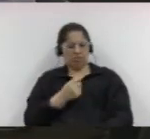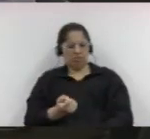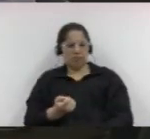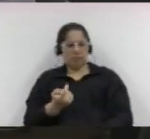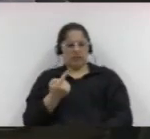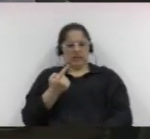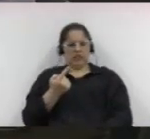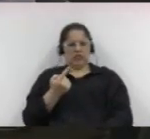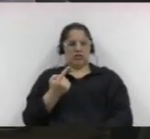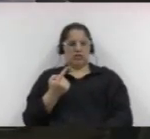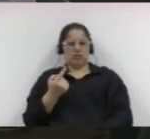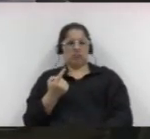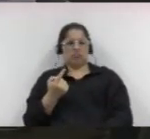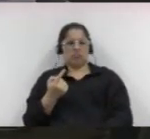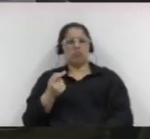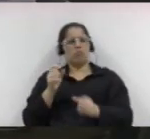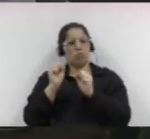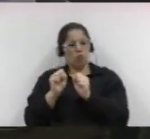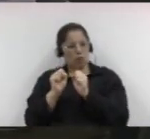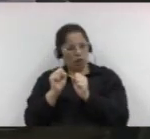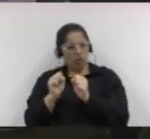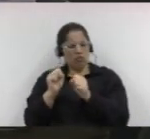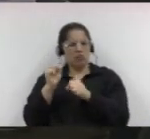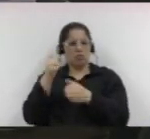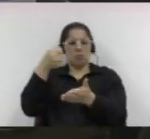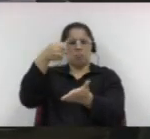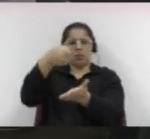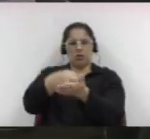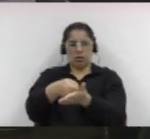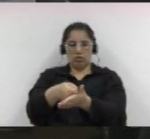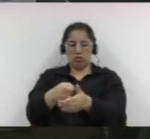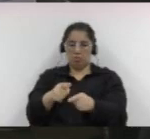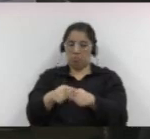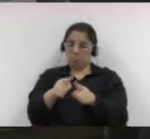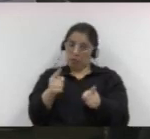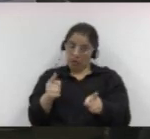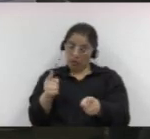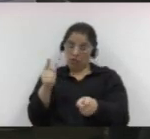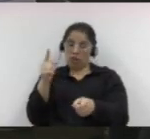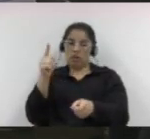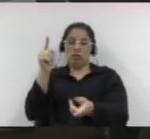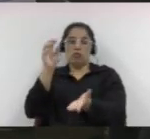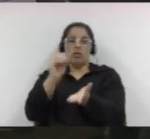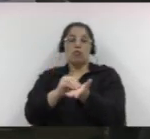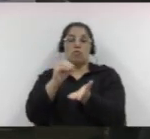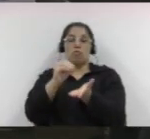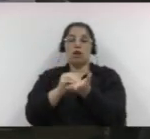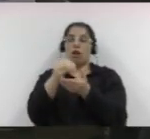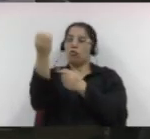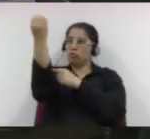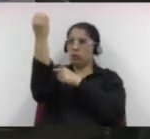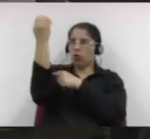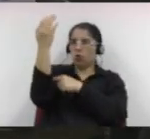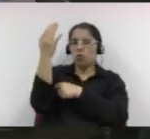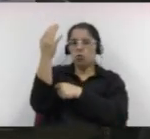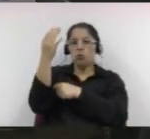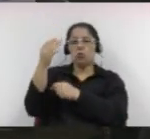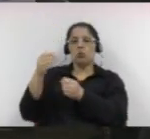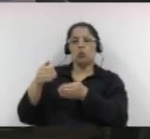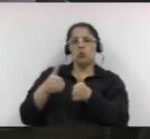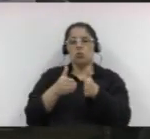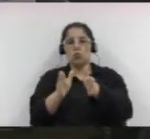colocar hidrômetro, pode colocar o que for, mas que esteja iluminação, tenha asfalto, tenha segurança,